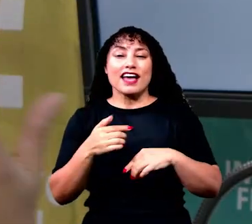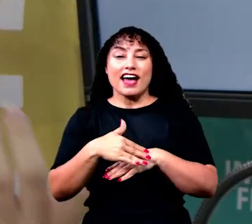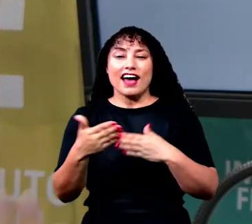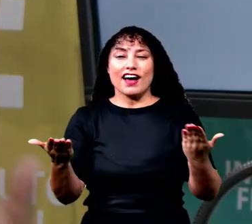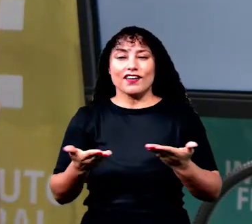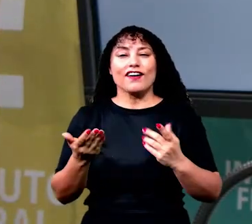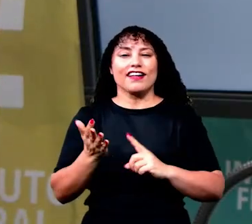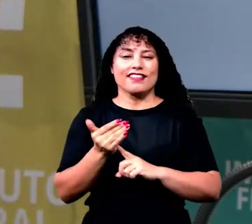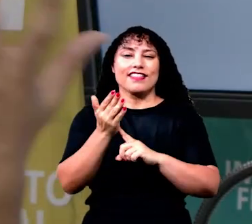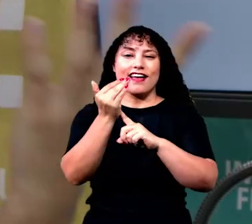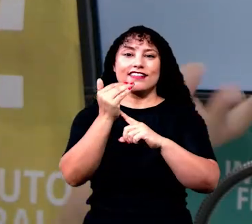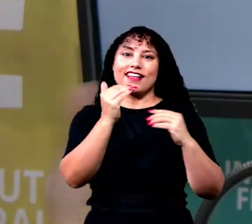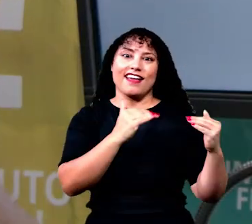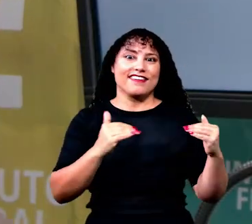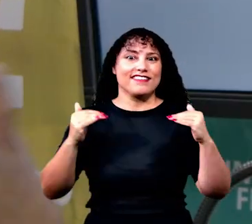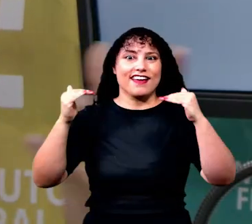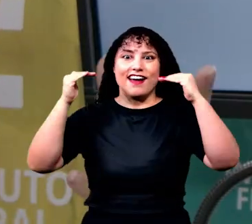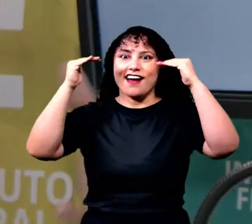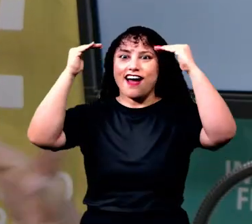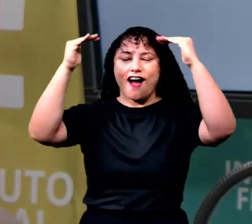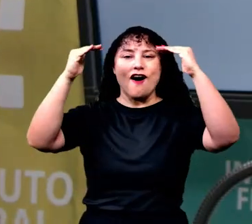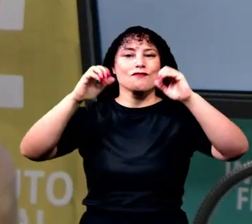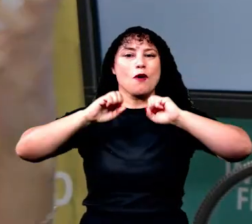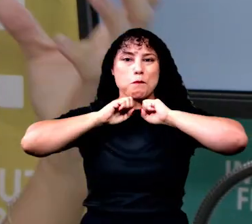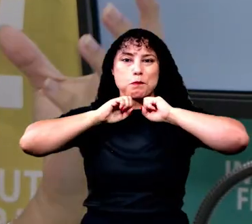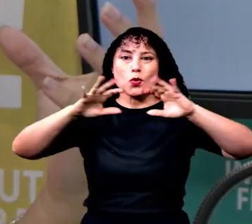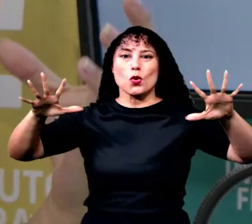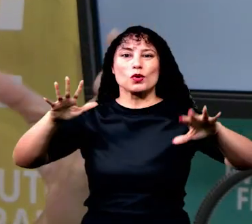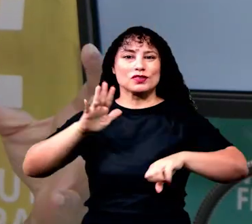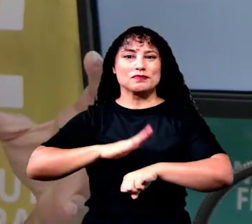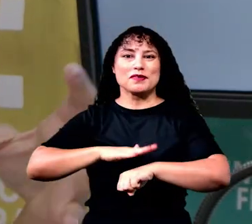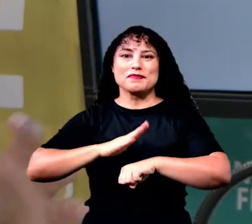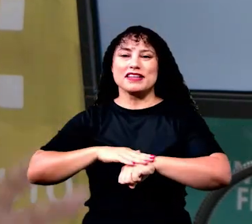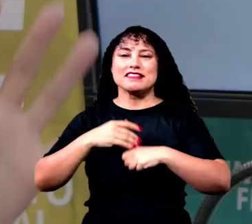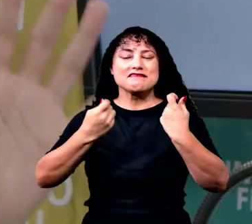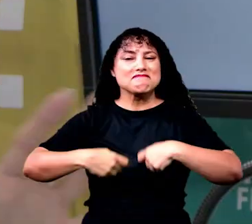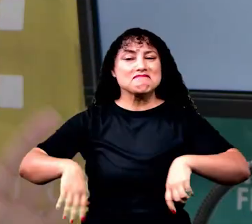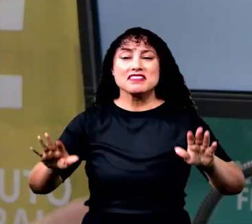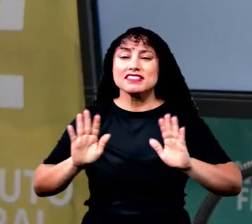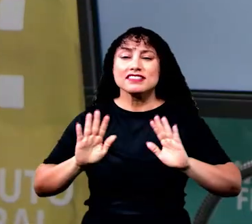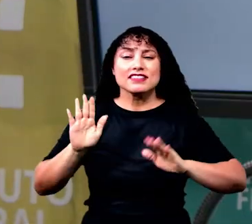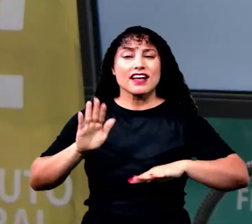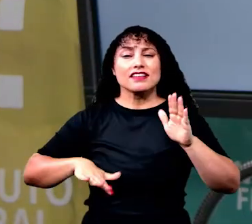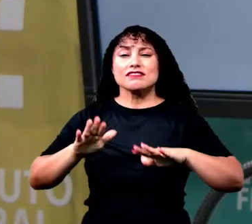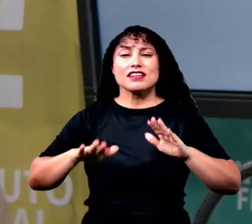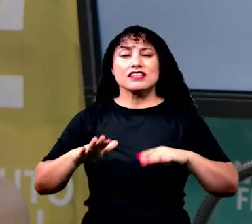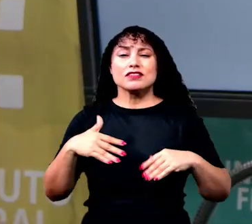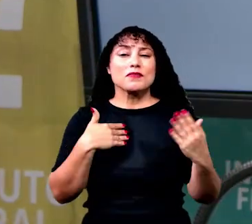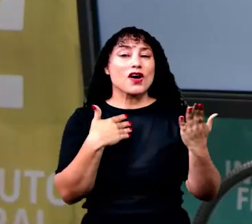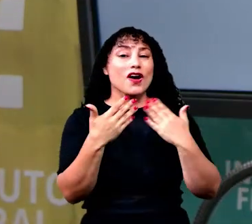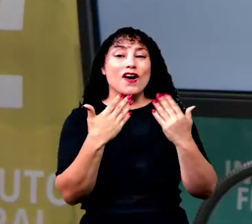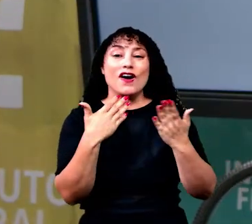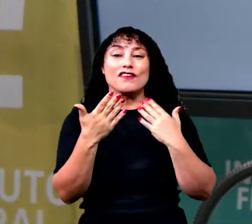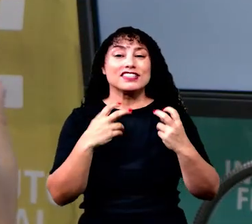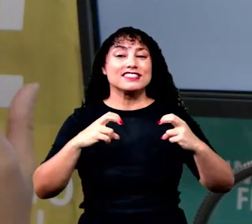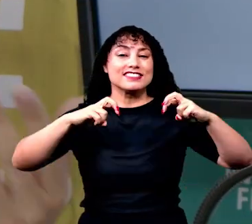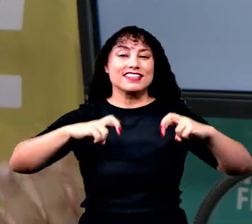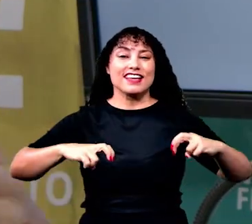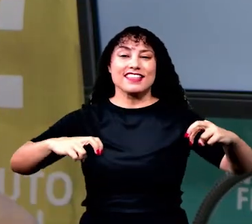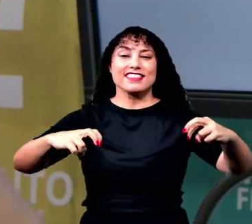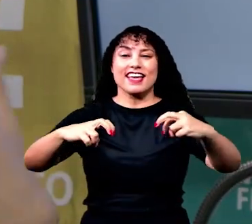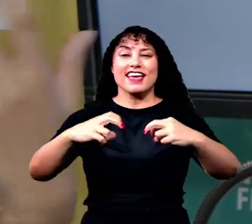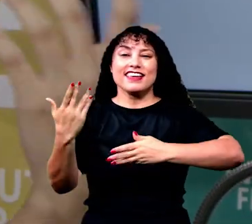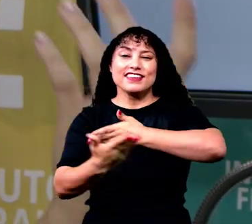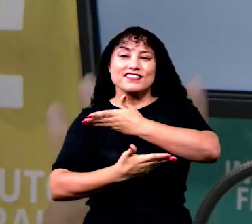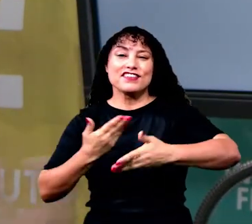muito disso agora, porque a tecnologia está em alta, é o boom do momento, mas você não precisa. Às vezes, só numa conversa de